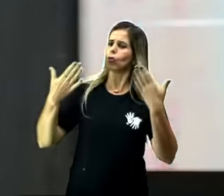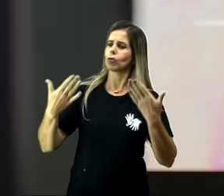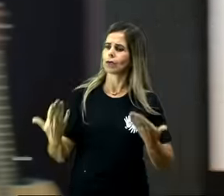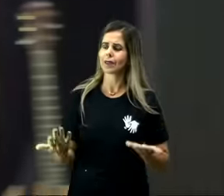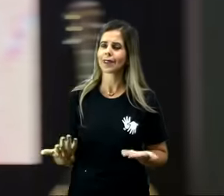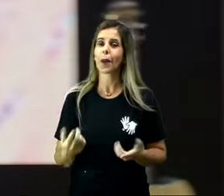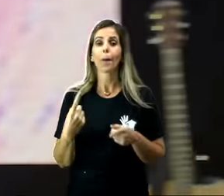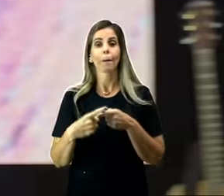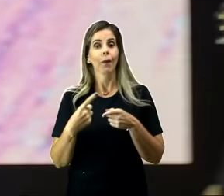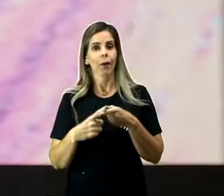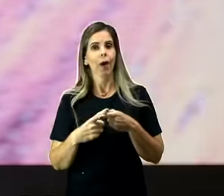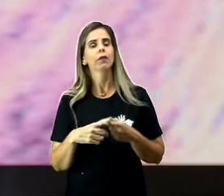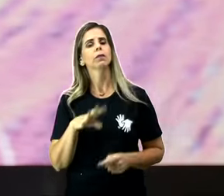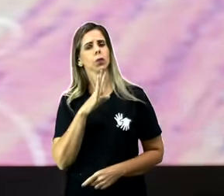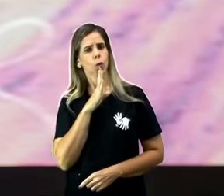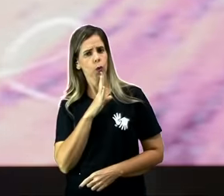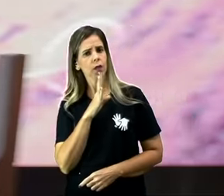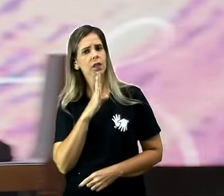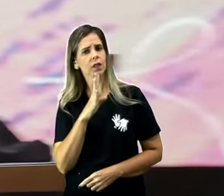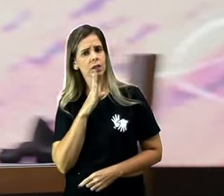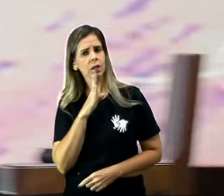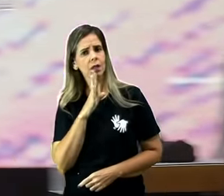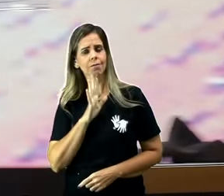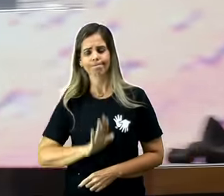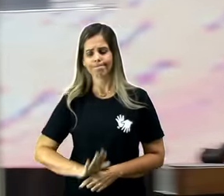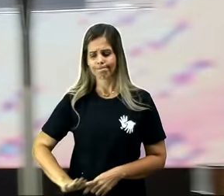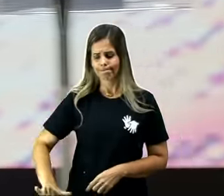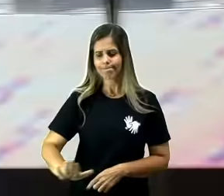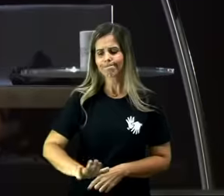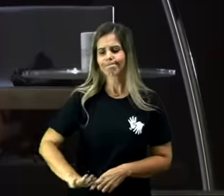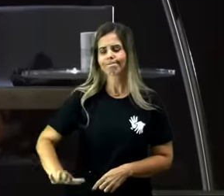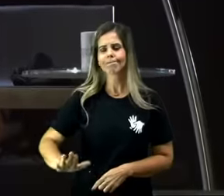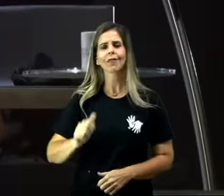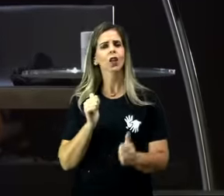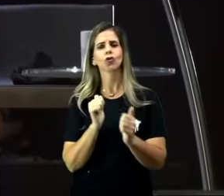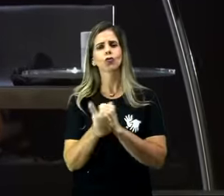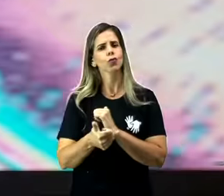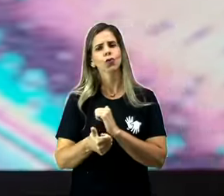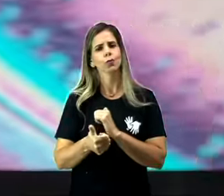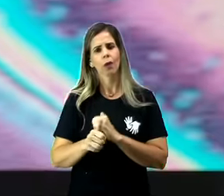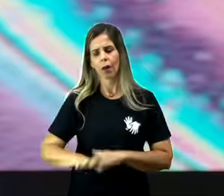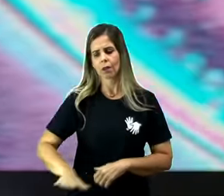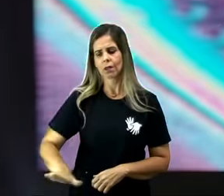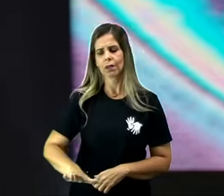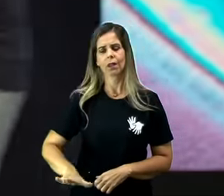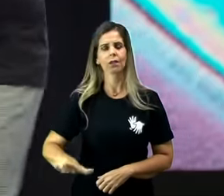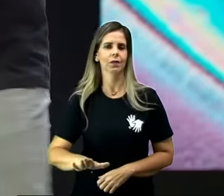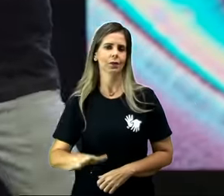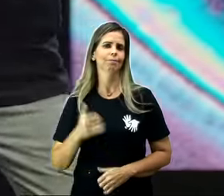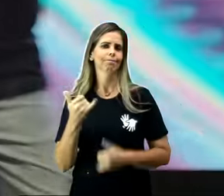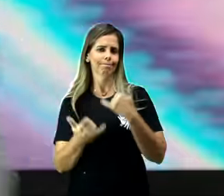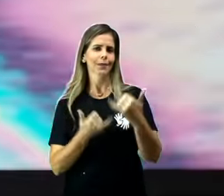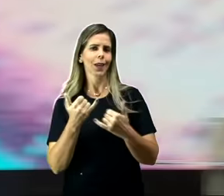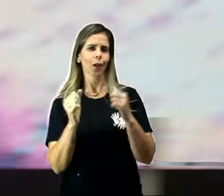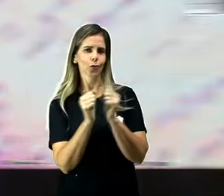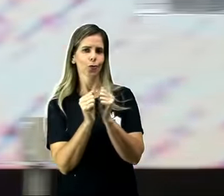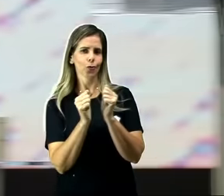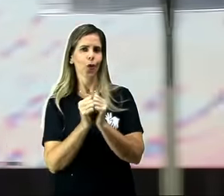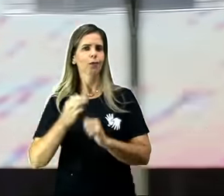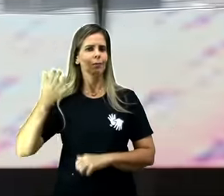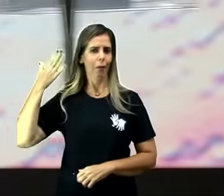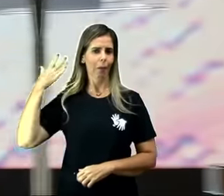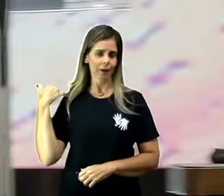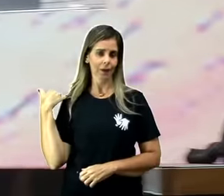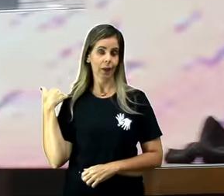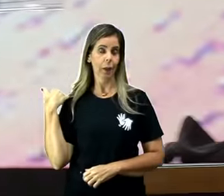Obrigado, mano. Que isso, jogava bola com a gente lá na rua que eu moro. Coisa que eu morei. Então o fato de eu estar morando hoje num